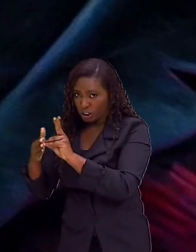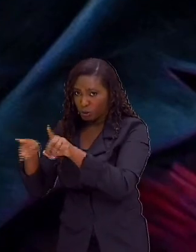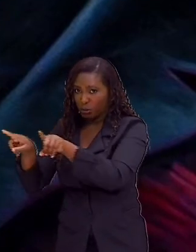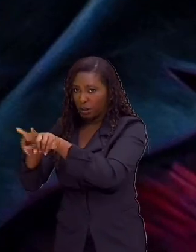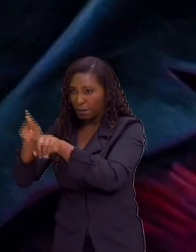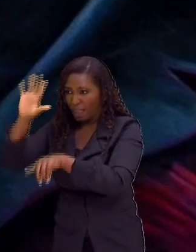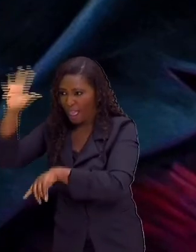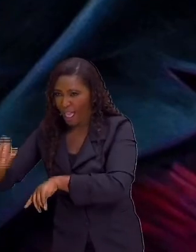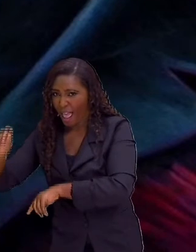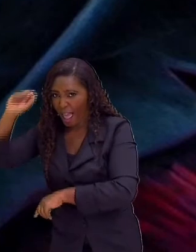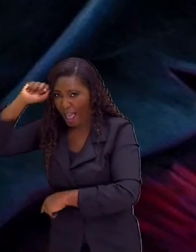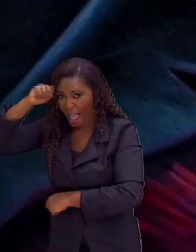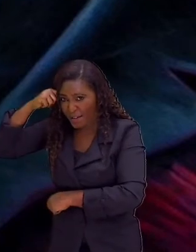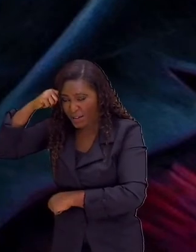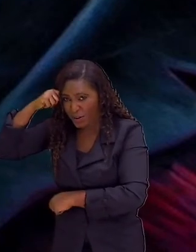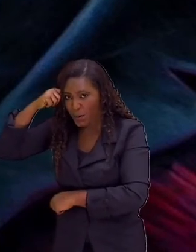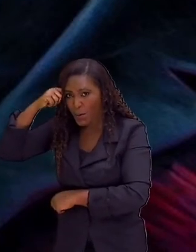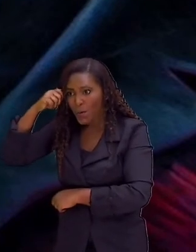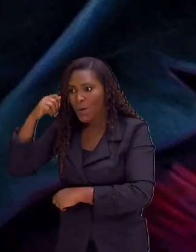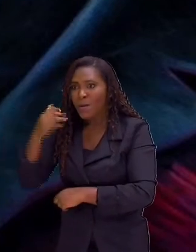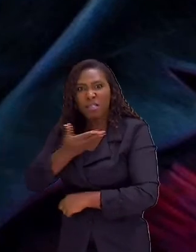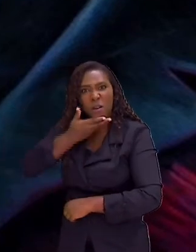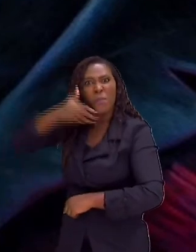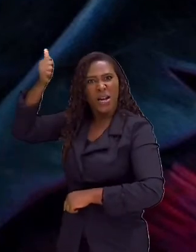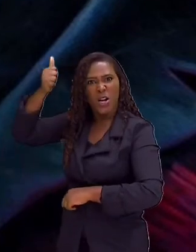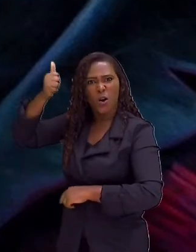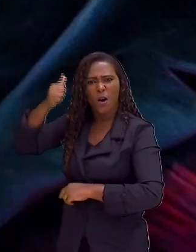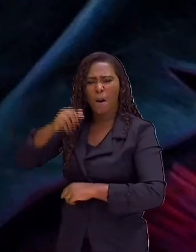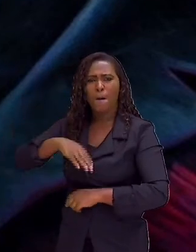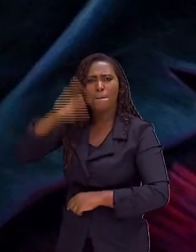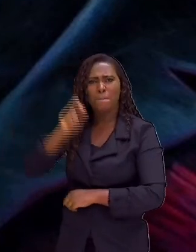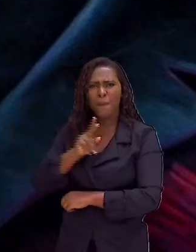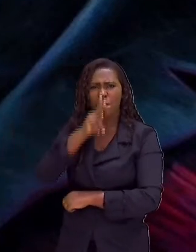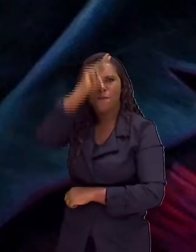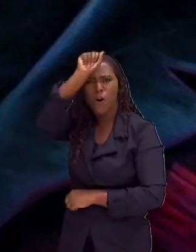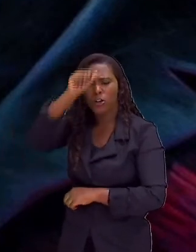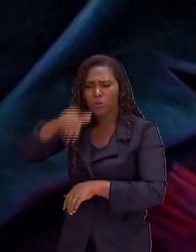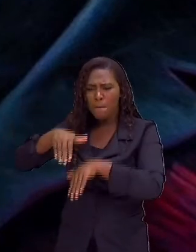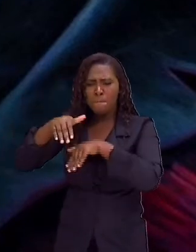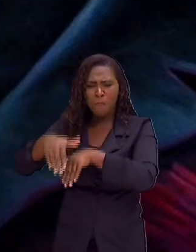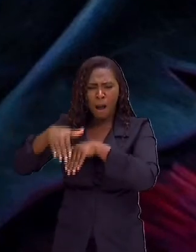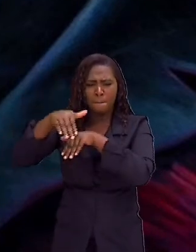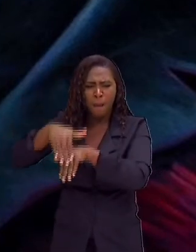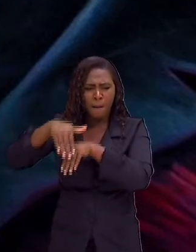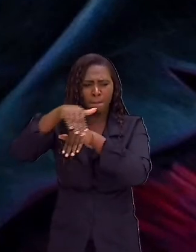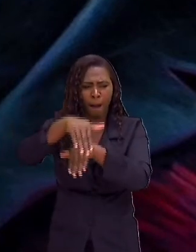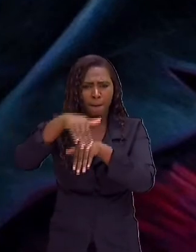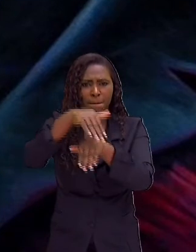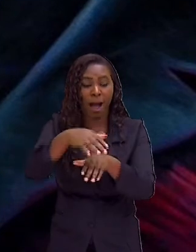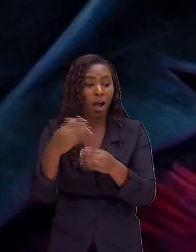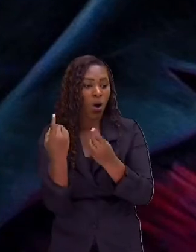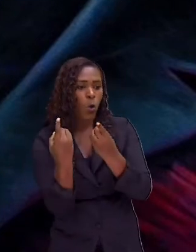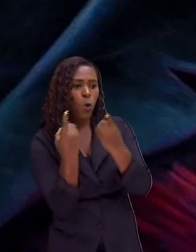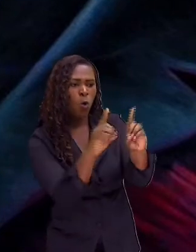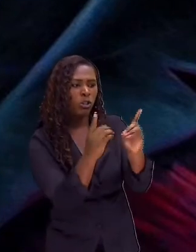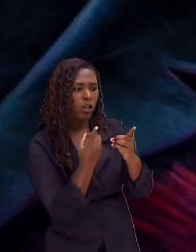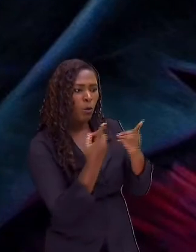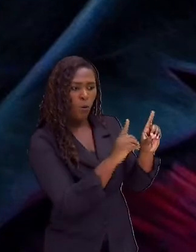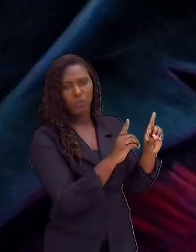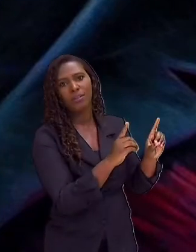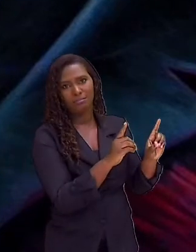guerra civil entre a população indígena e mestiça, que tomou a frente